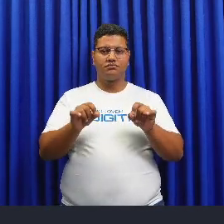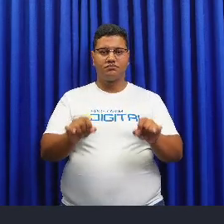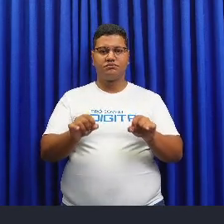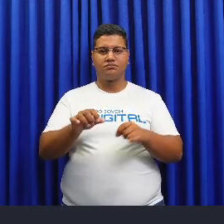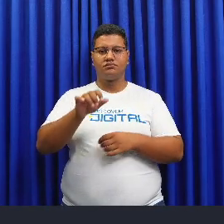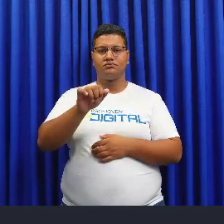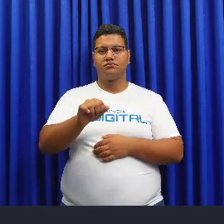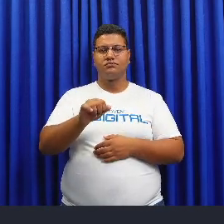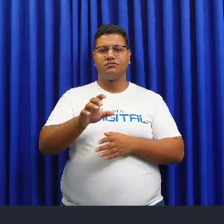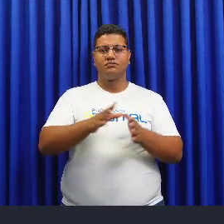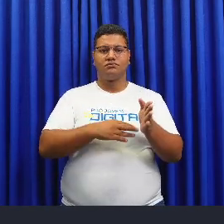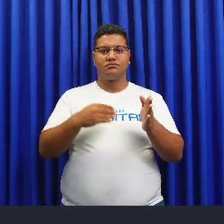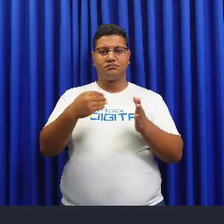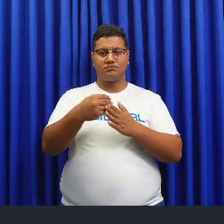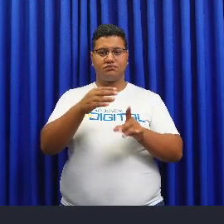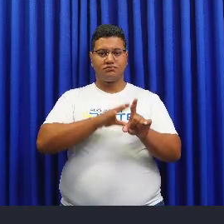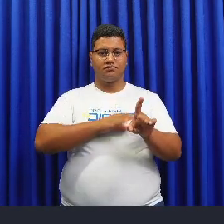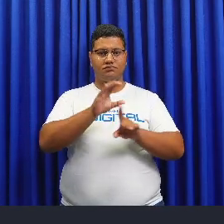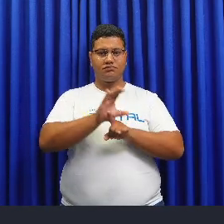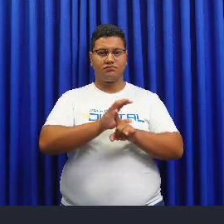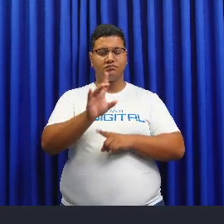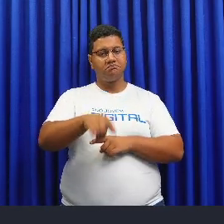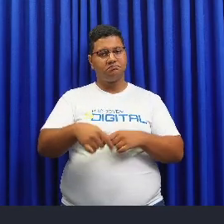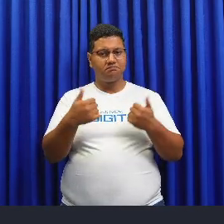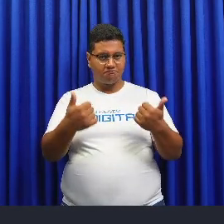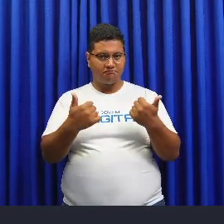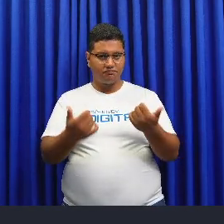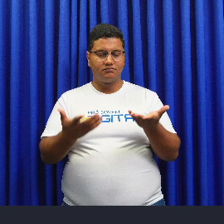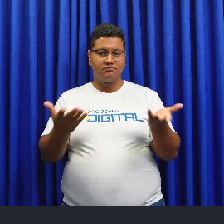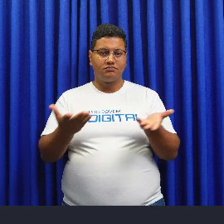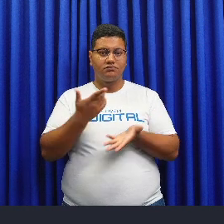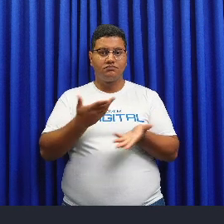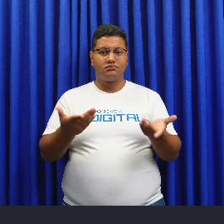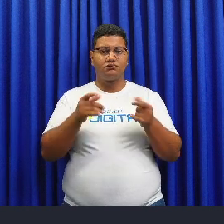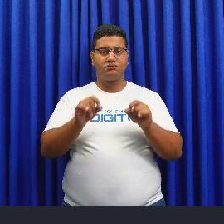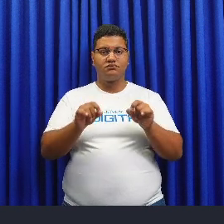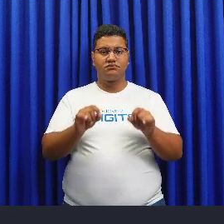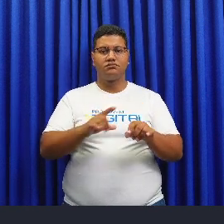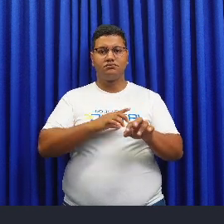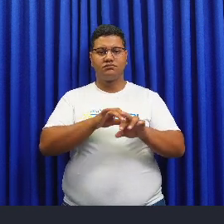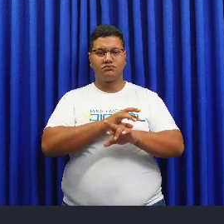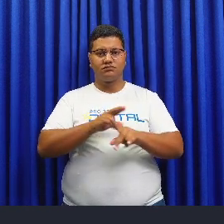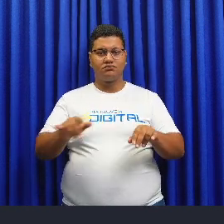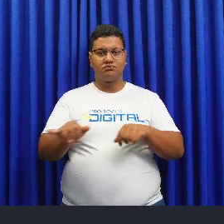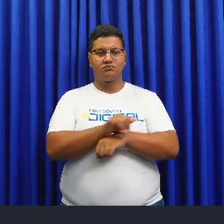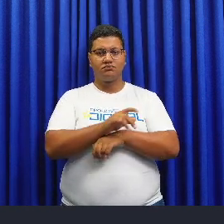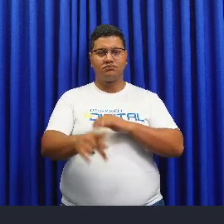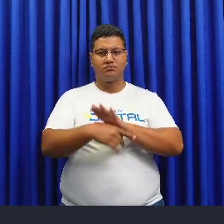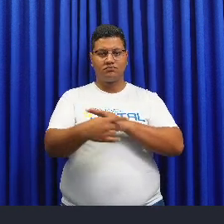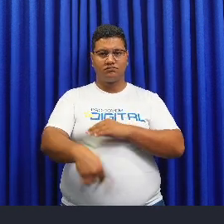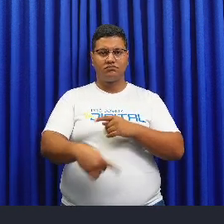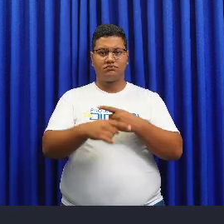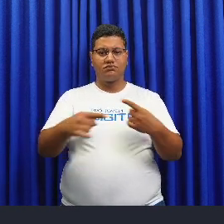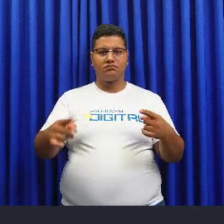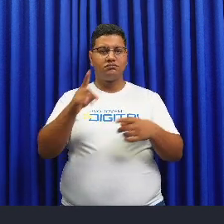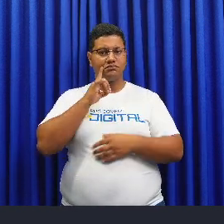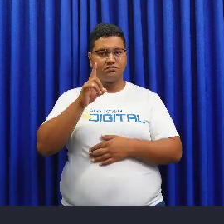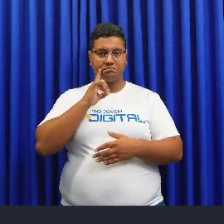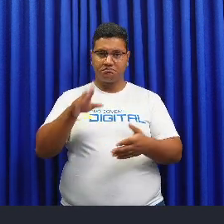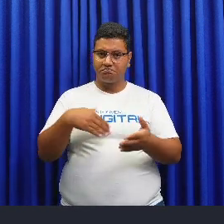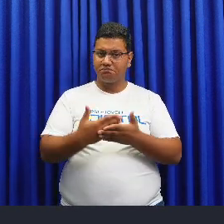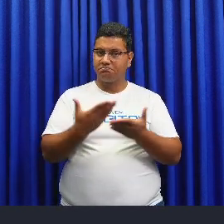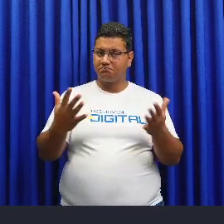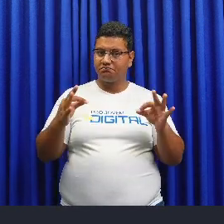da Agenda, beleza? Então, basicamente, pessoal, são essas ferramentas aí que são essenciais no seu dia a